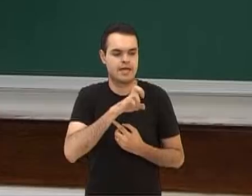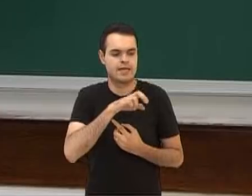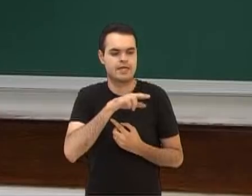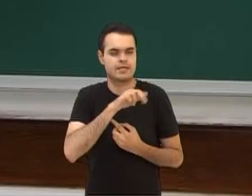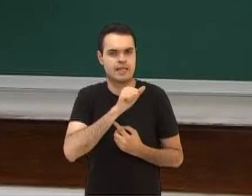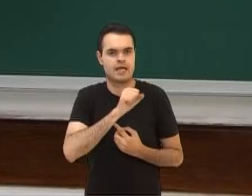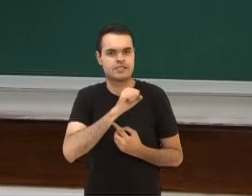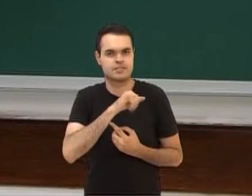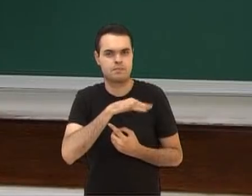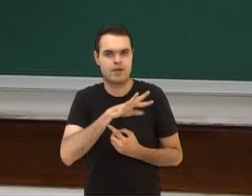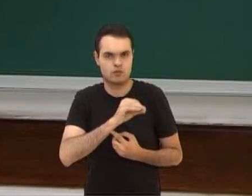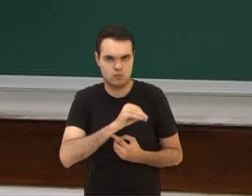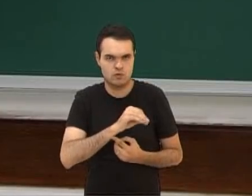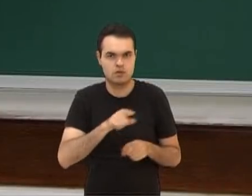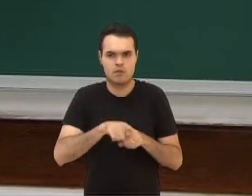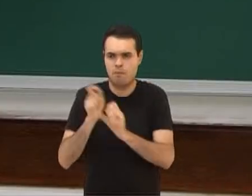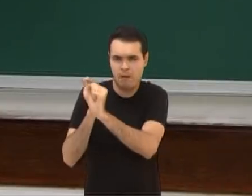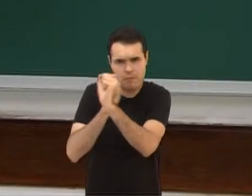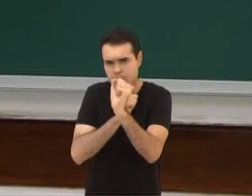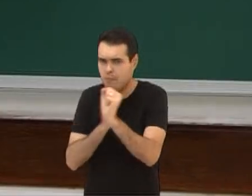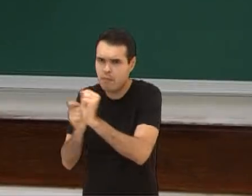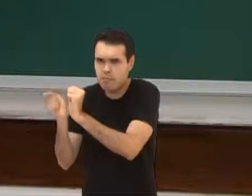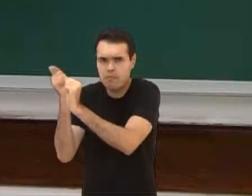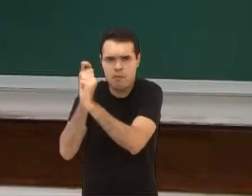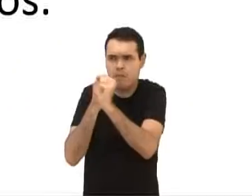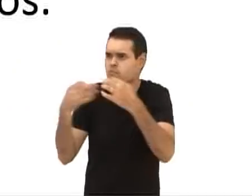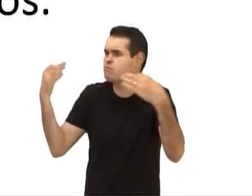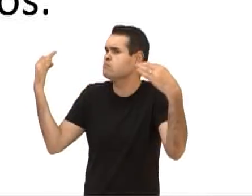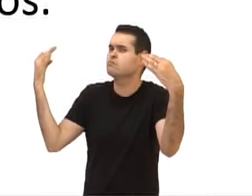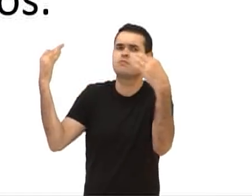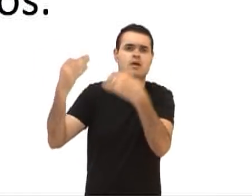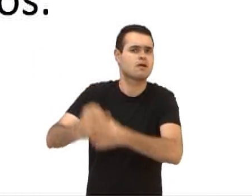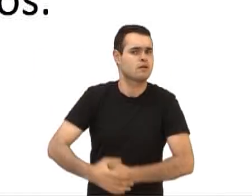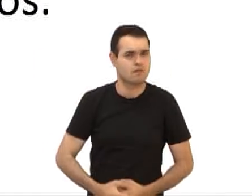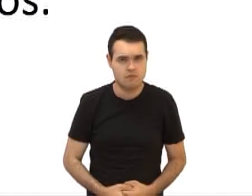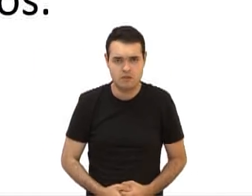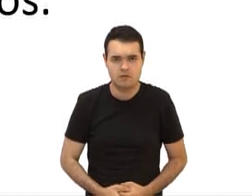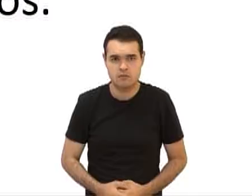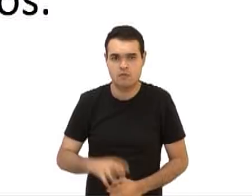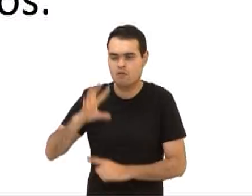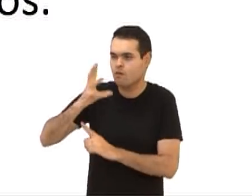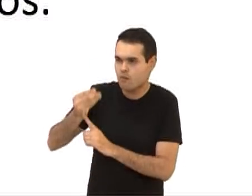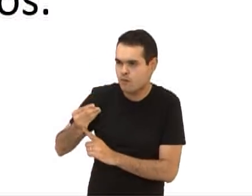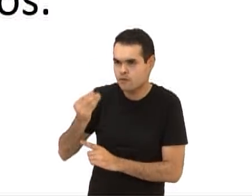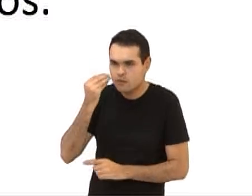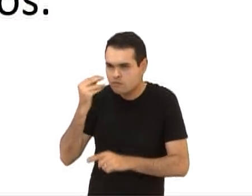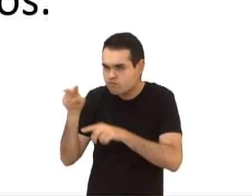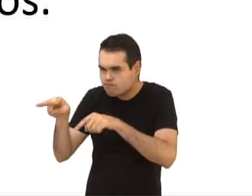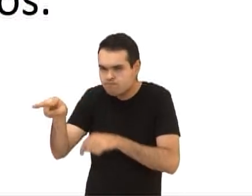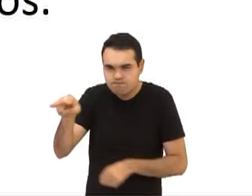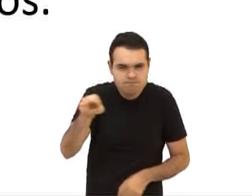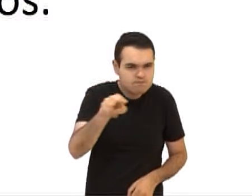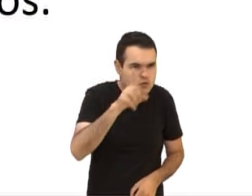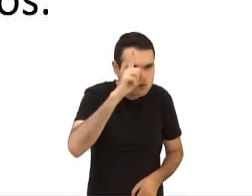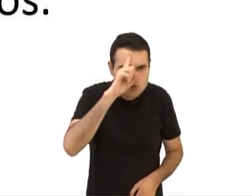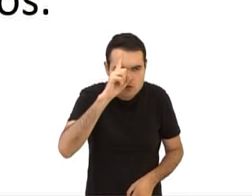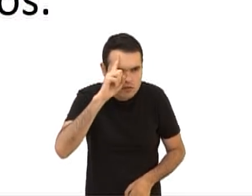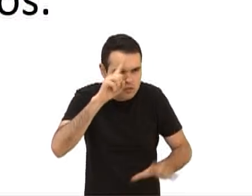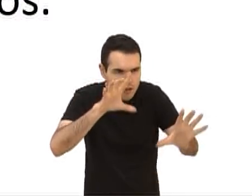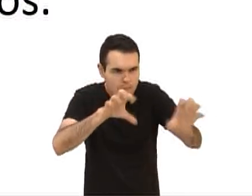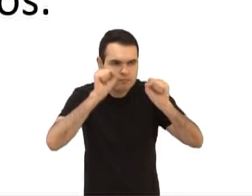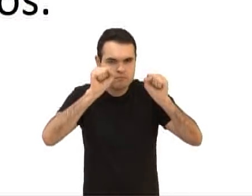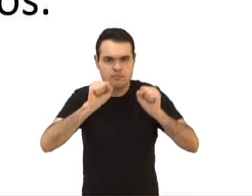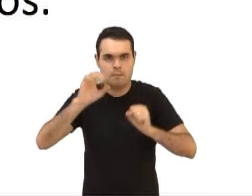esculturas, pinturas e obras, arquiteturas impressionam pela beleza e perfeição. Os artistas buscavam representar cenas do cotidiano grego,